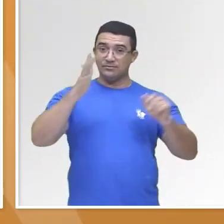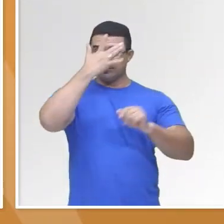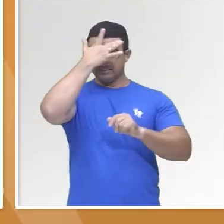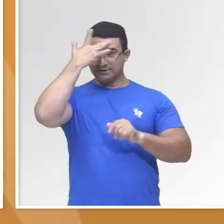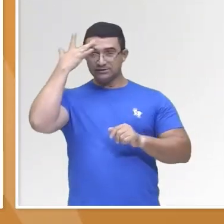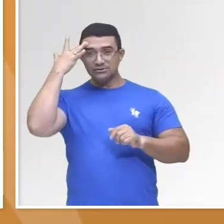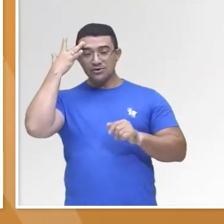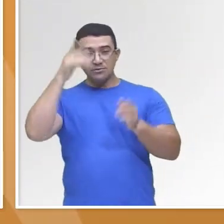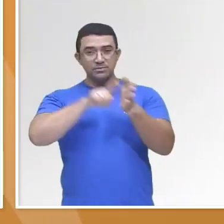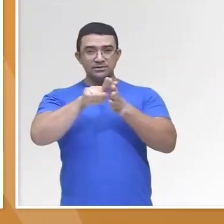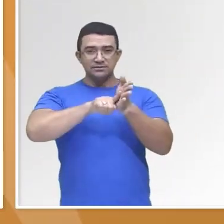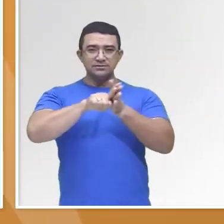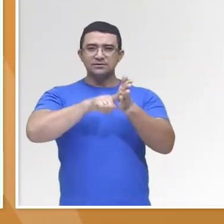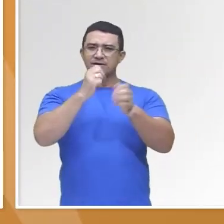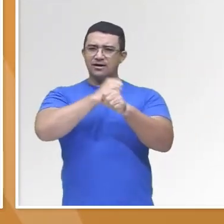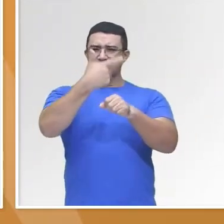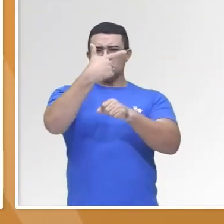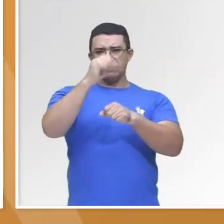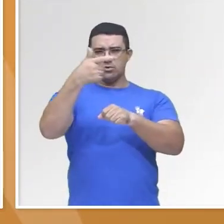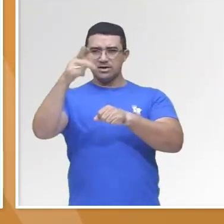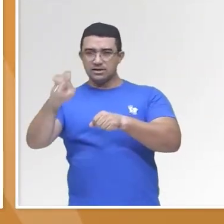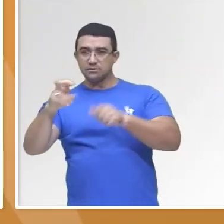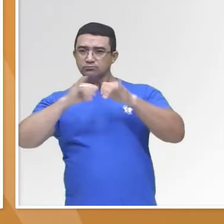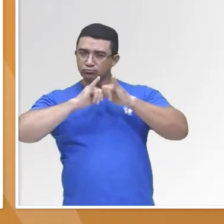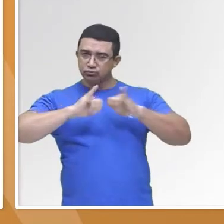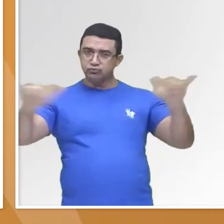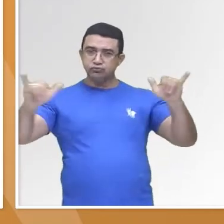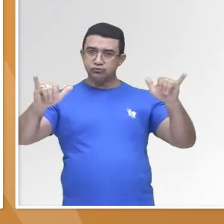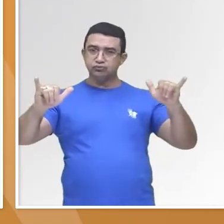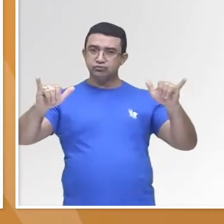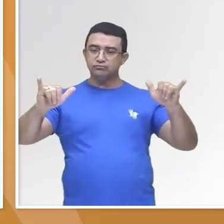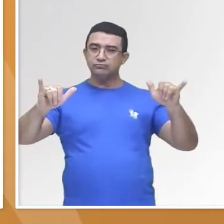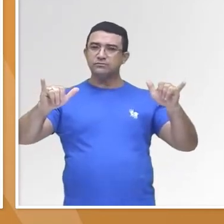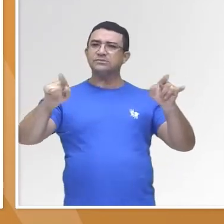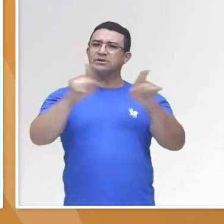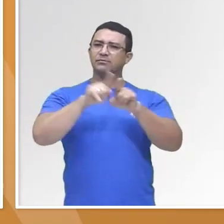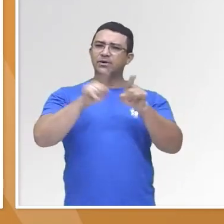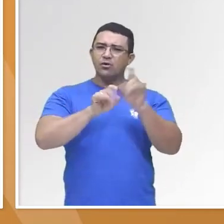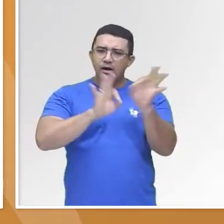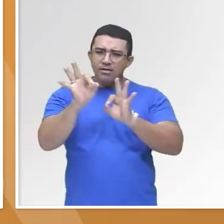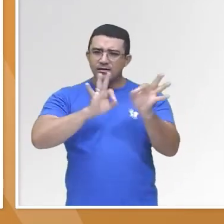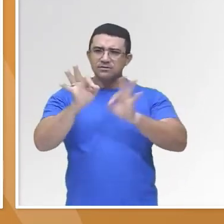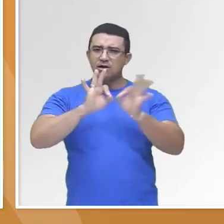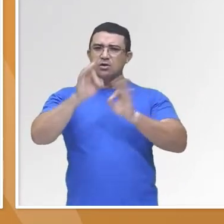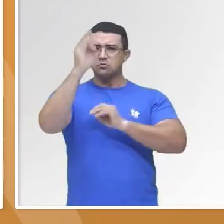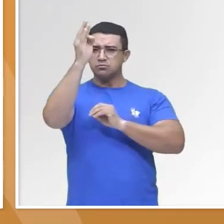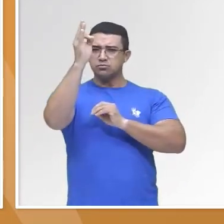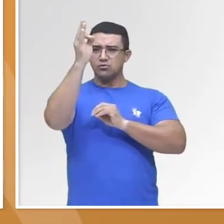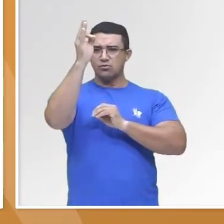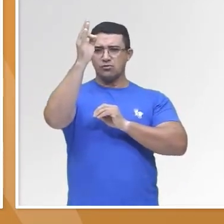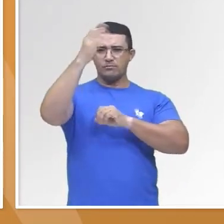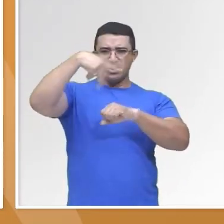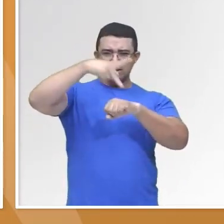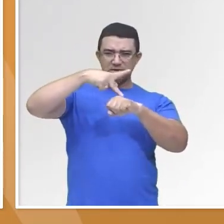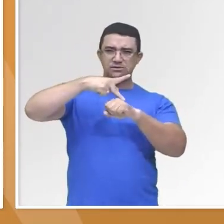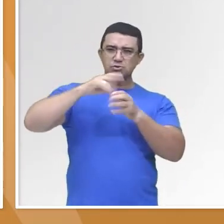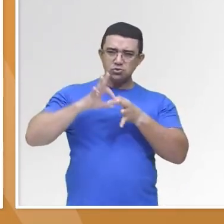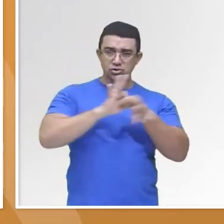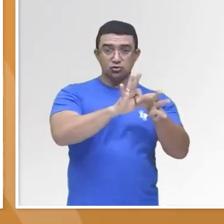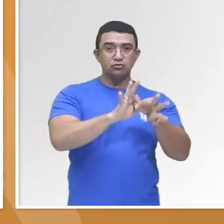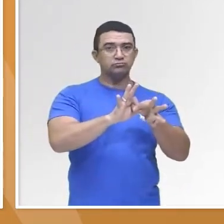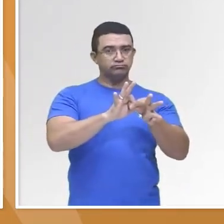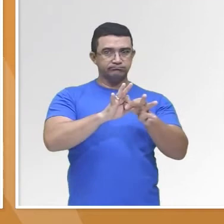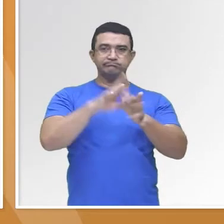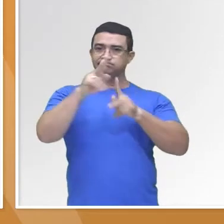Segundo dados de 2015, divulgados pela Organização das Nações Unidas, ONU, a população mundial